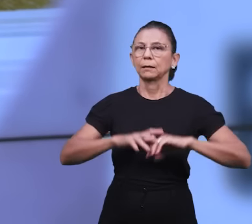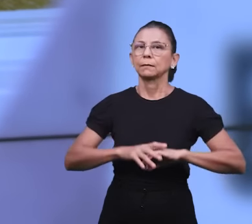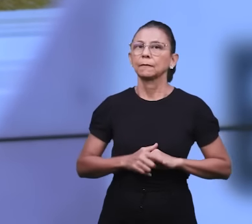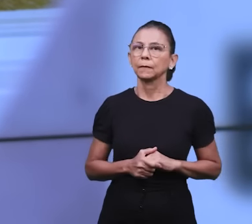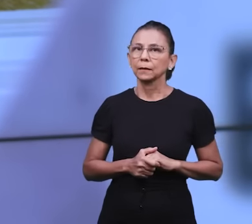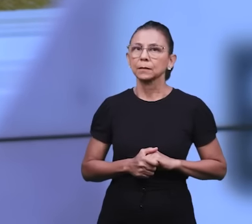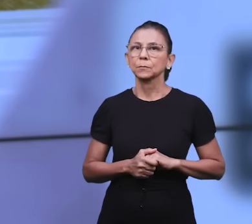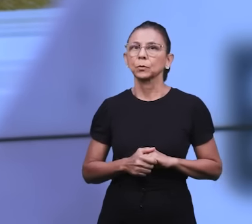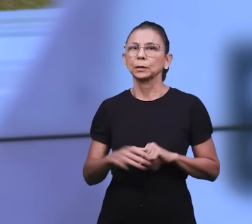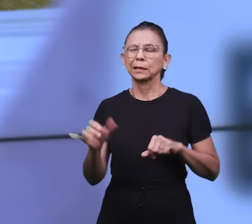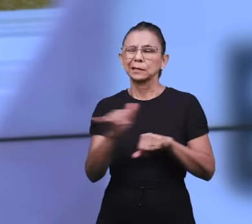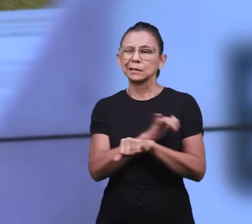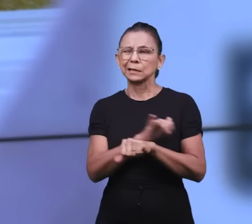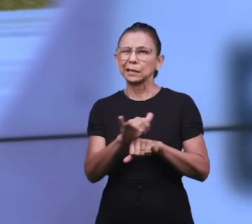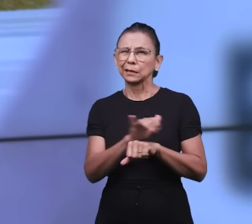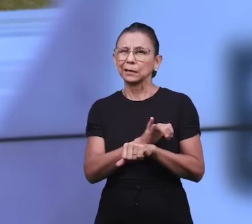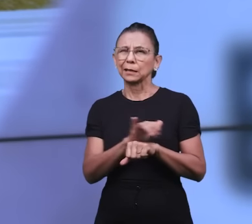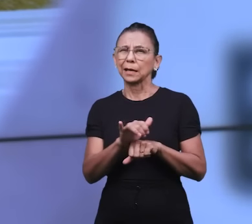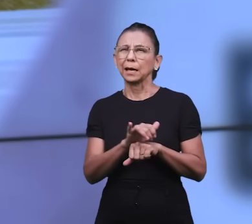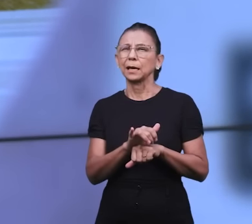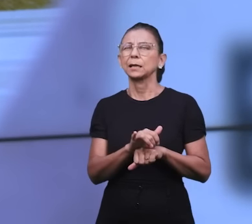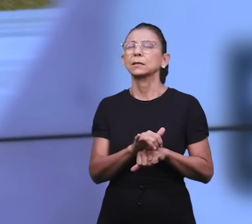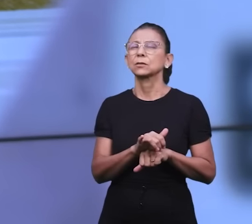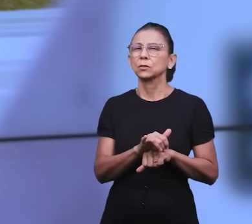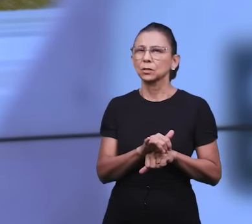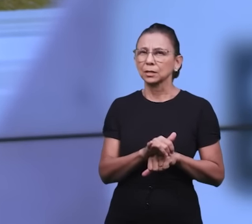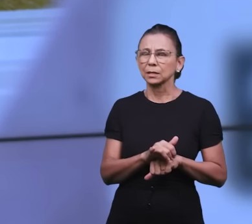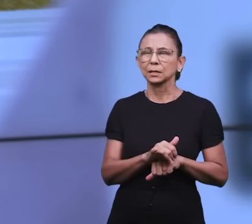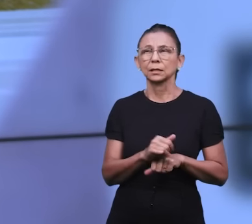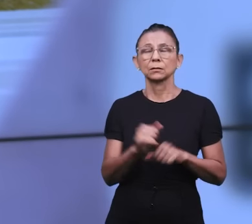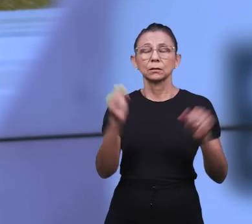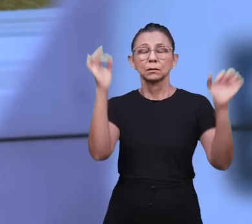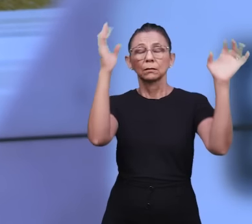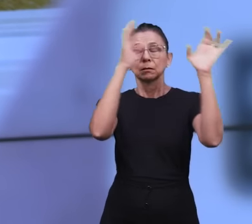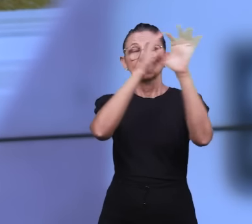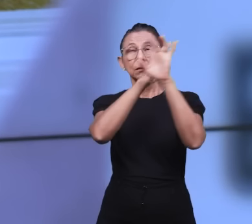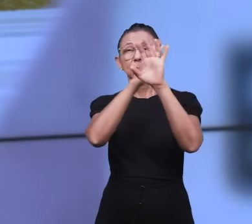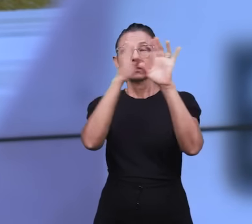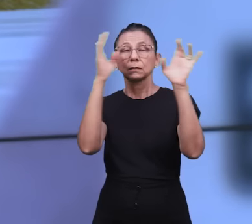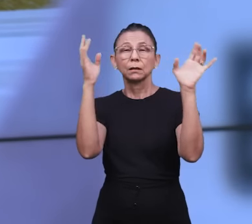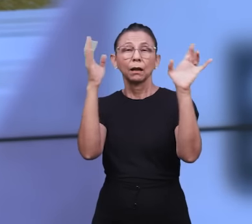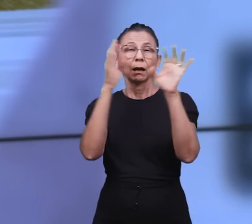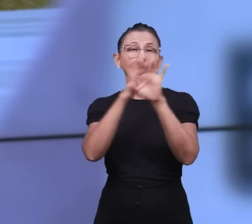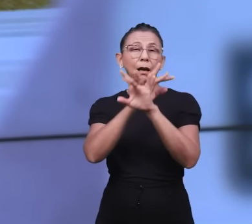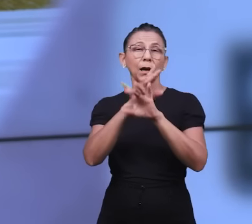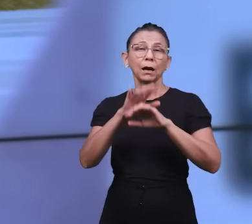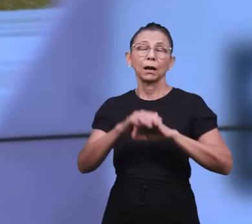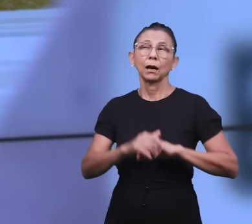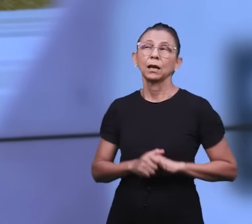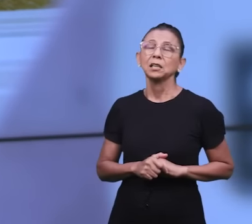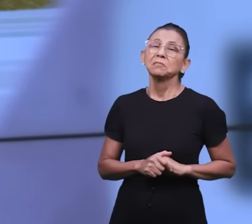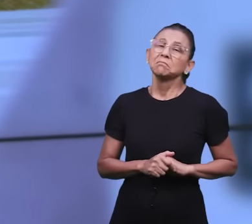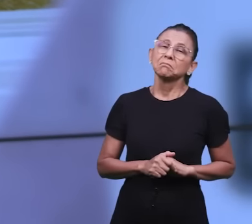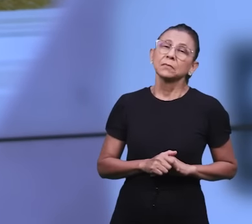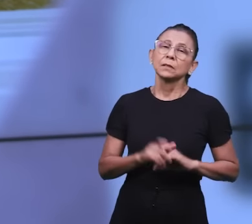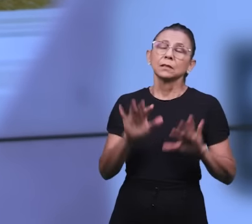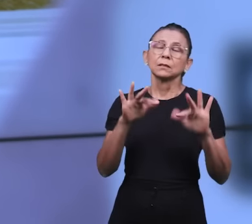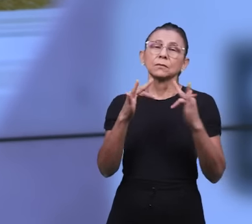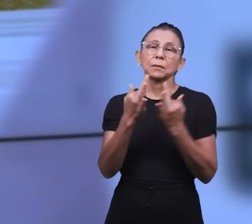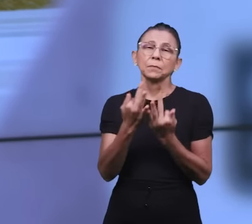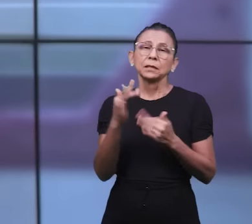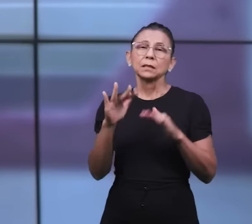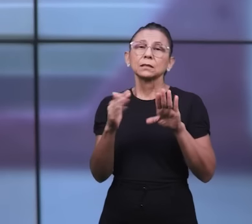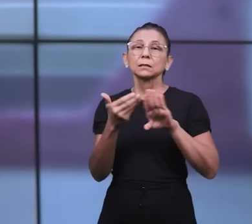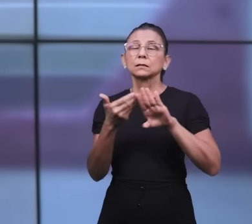estratégias deste tempo do breve que nos distrai nos intimidam nos adormecem nos distanciam como família e